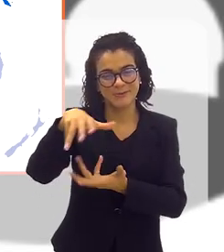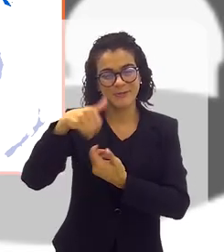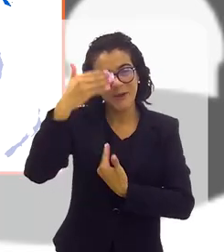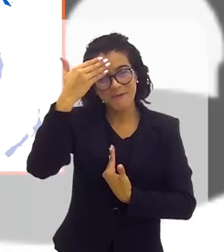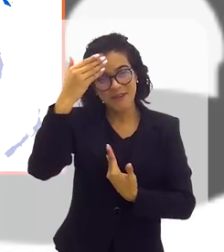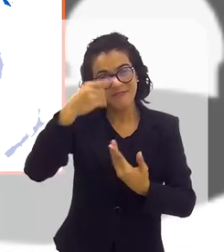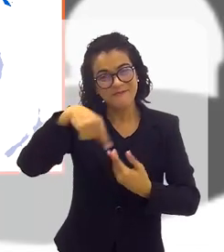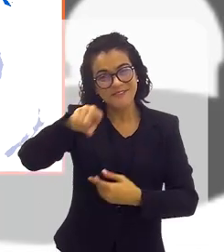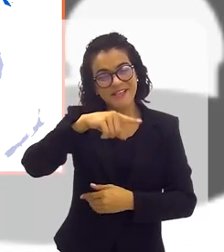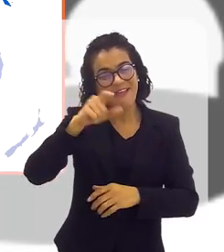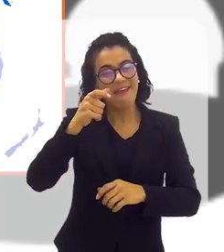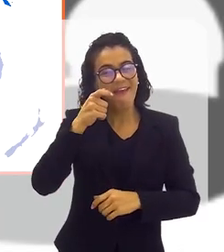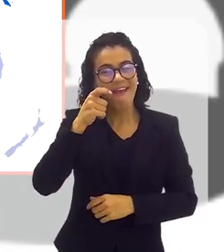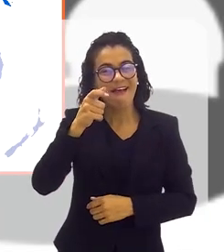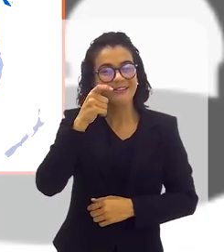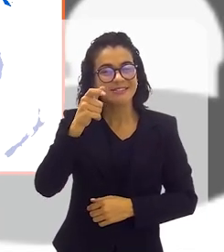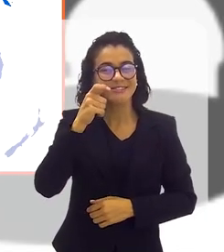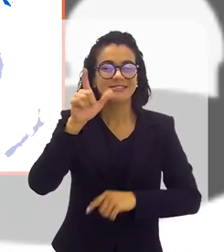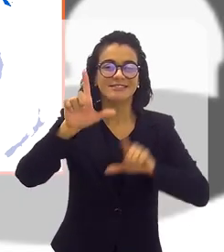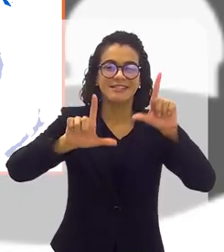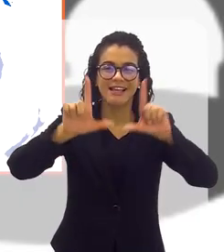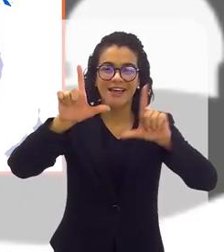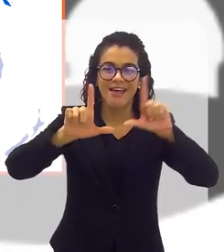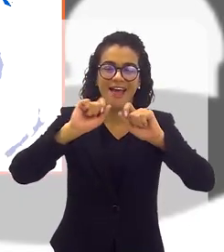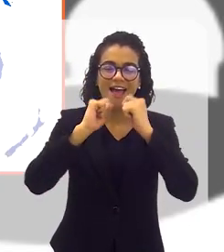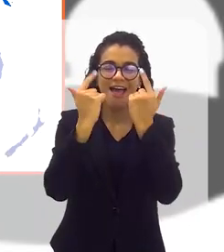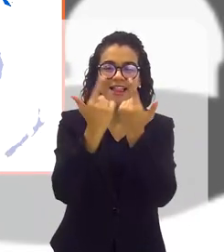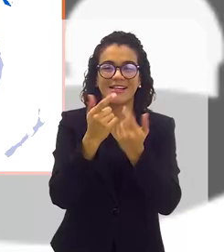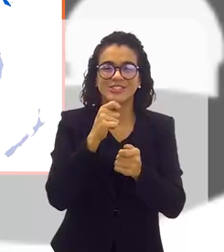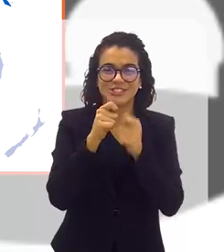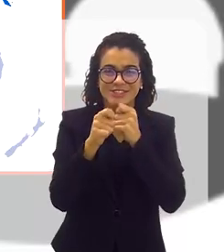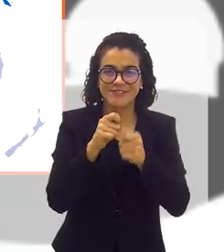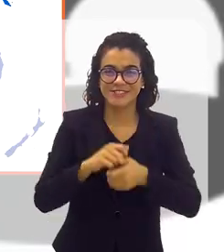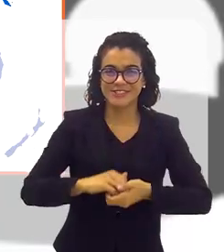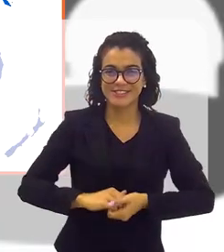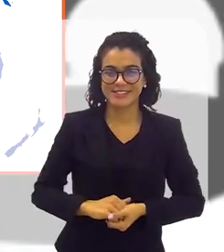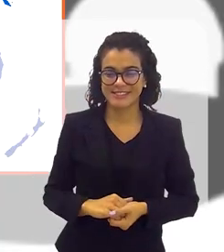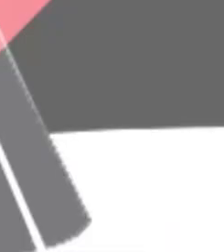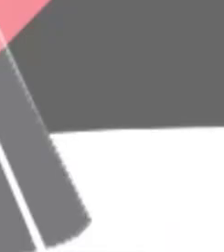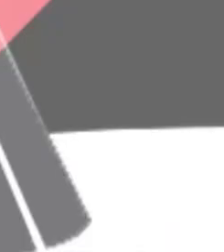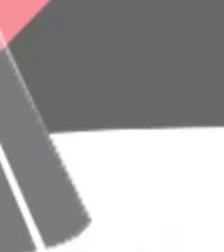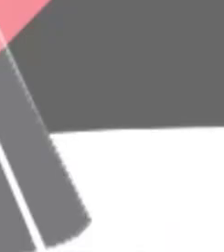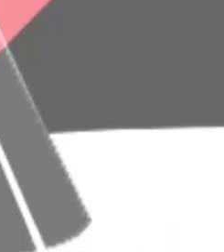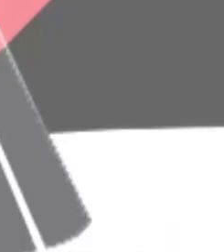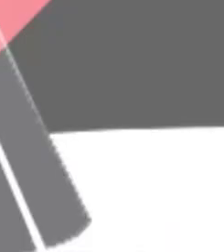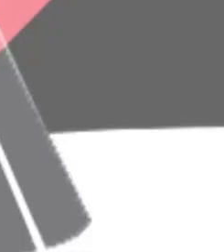pelo mundo afora. Obrigada a você que nos acompanha aqui no Alerj Entrevista e até o próximo programa.